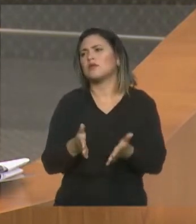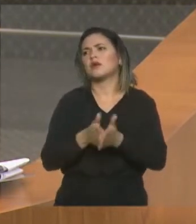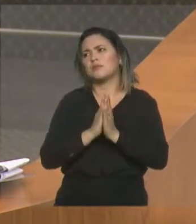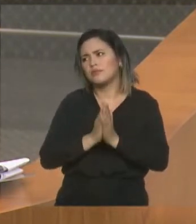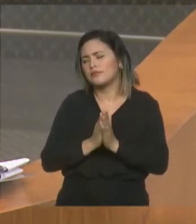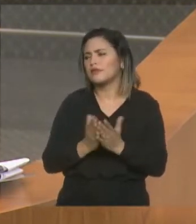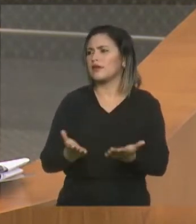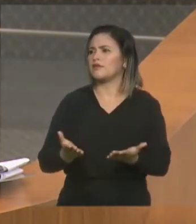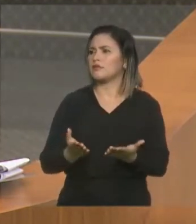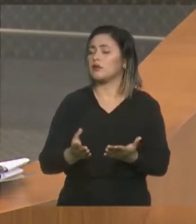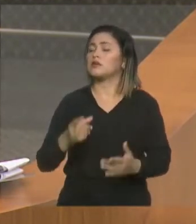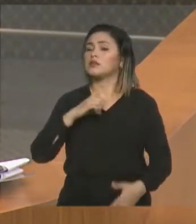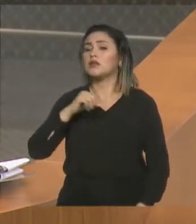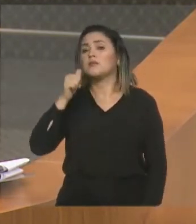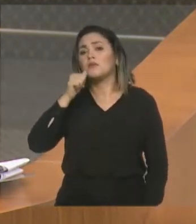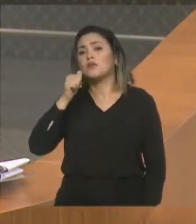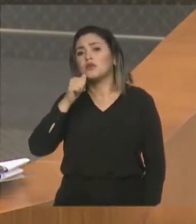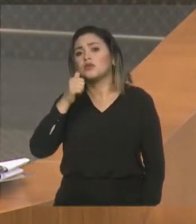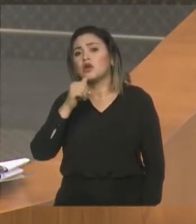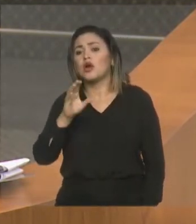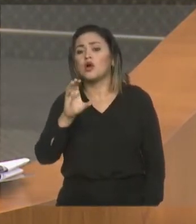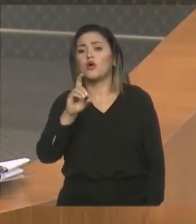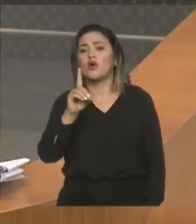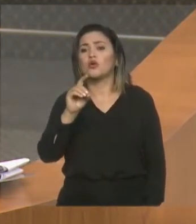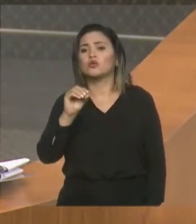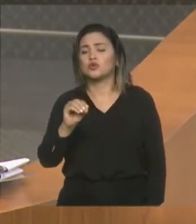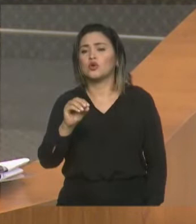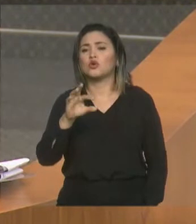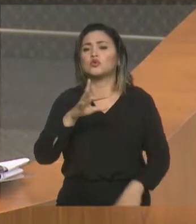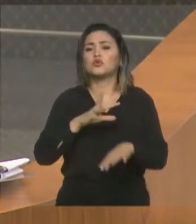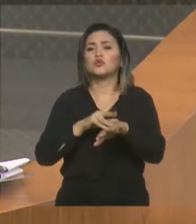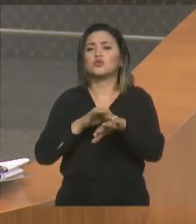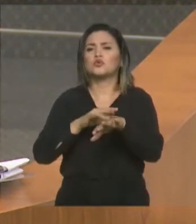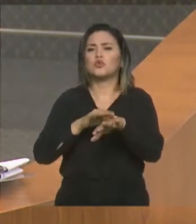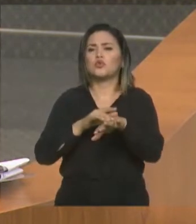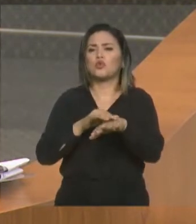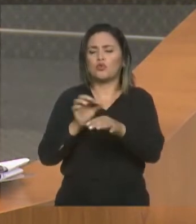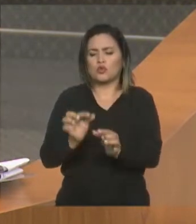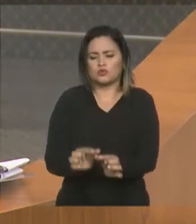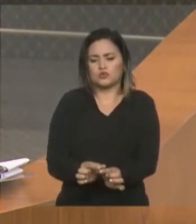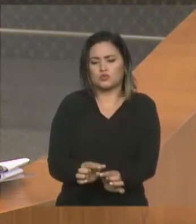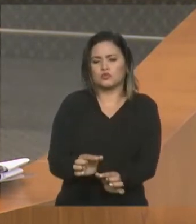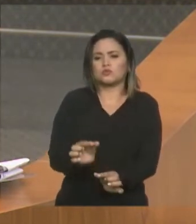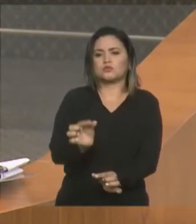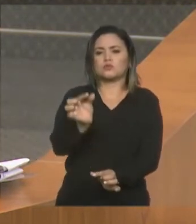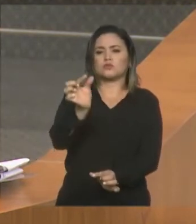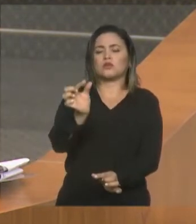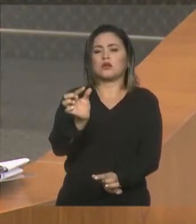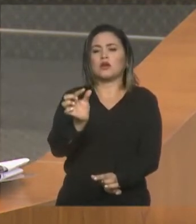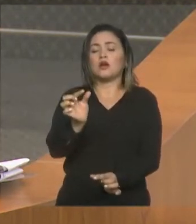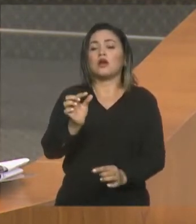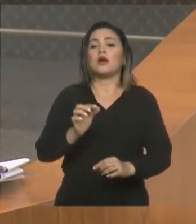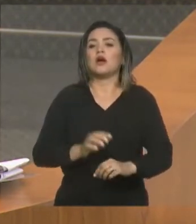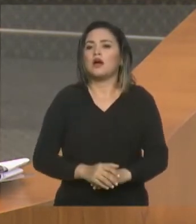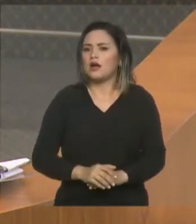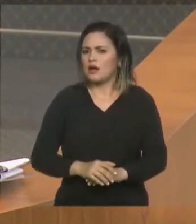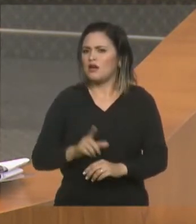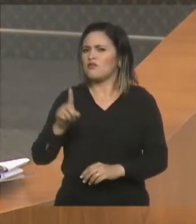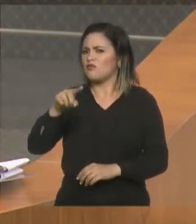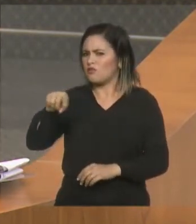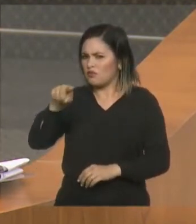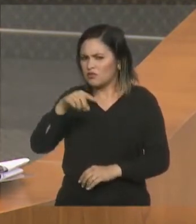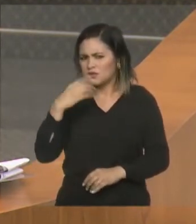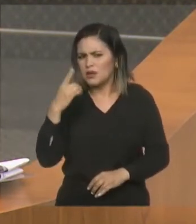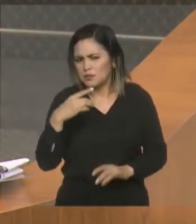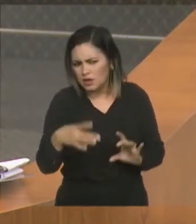Codó com lesão na coluna. O senhor Zito Rolim sabe, o senhor Márcio Gerri sabe, o senhor Lula sabe, a doutora Helena está sabendo